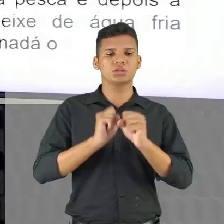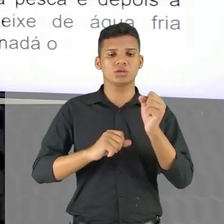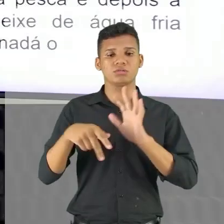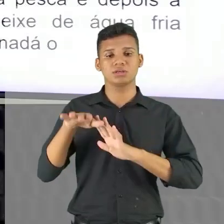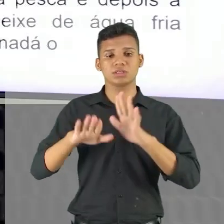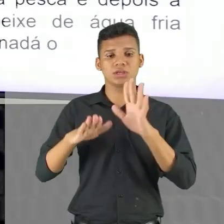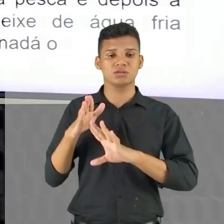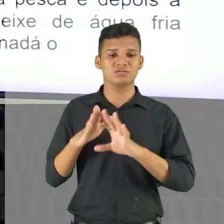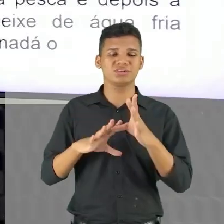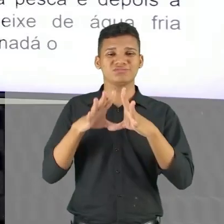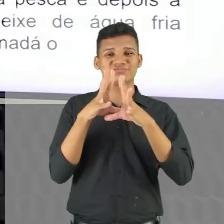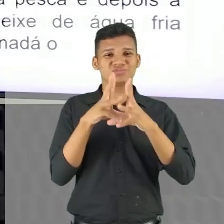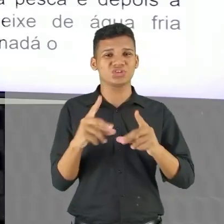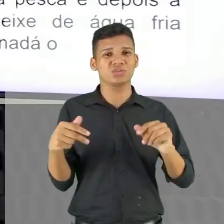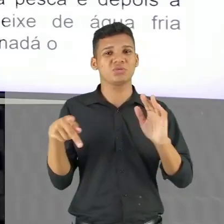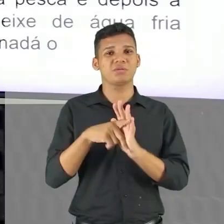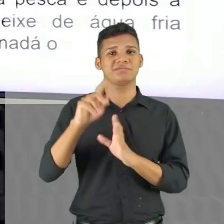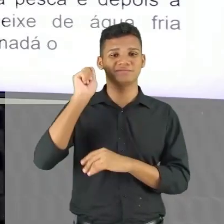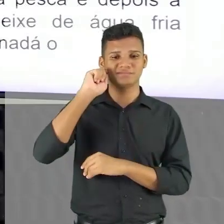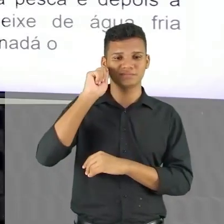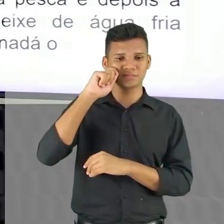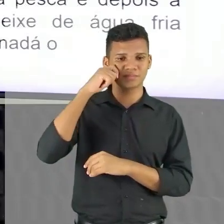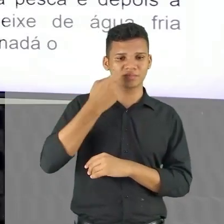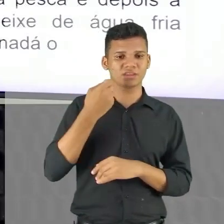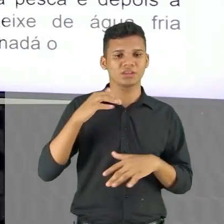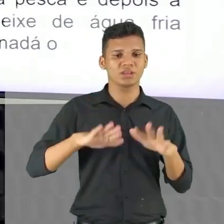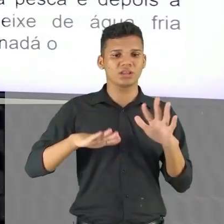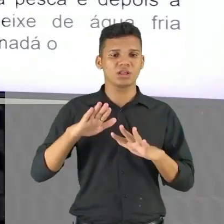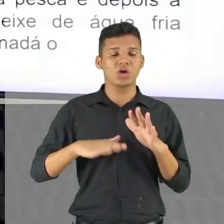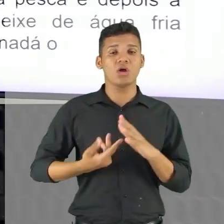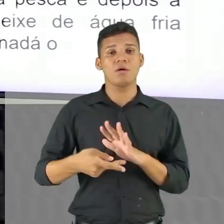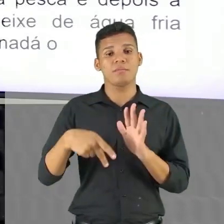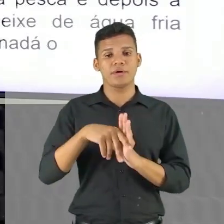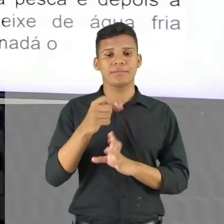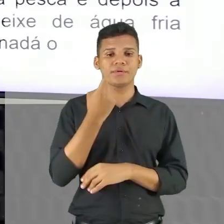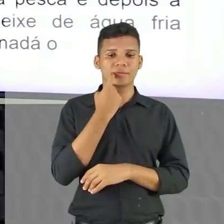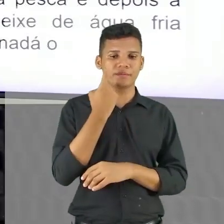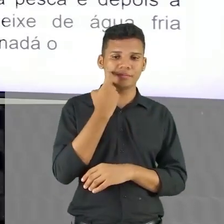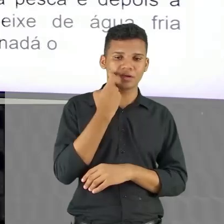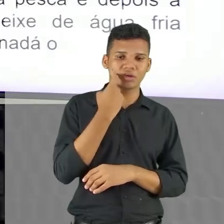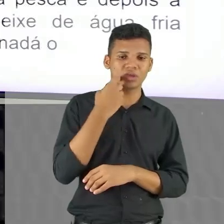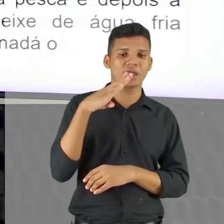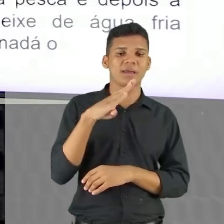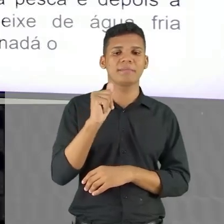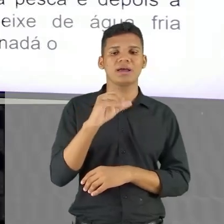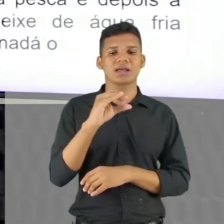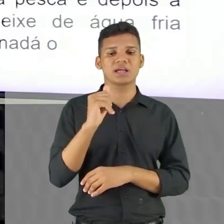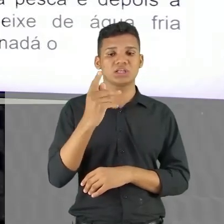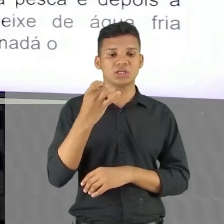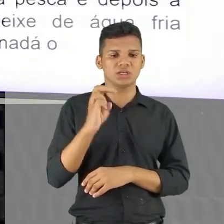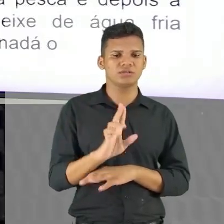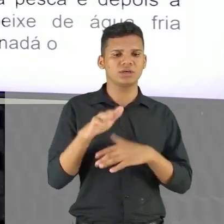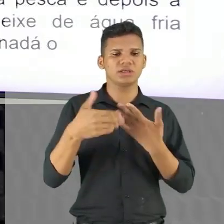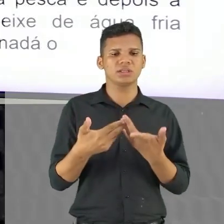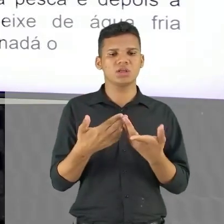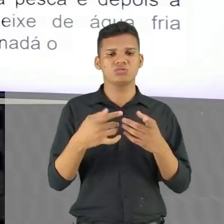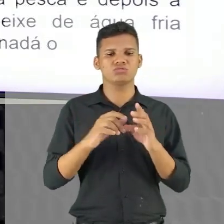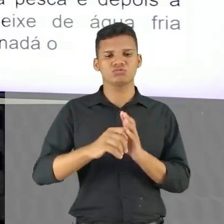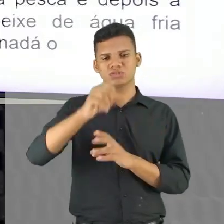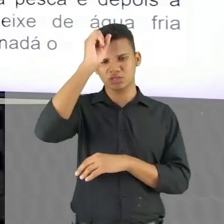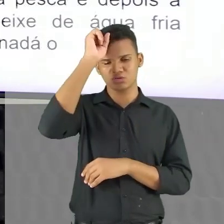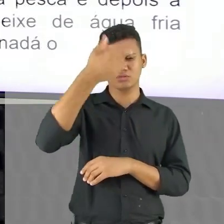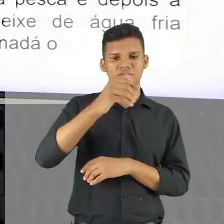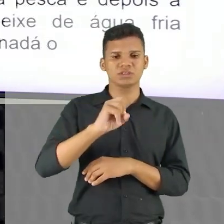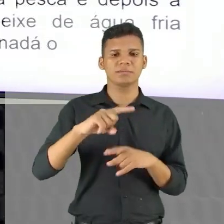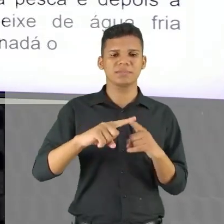O súbito desaparecimento do bacalhau, dos grandes cardumes da Terra Nova, no final do século XX, o que ninguém havia